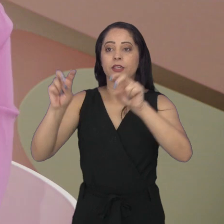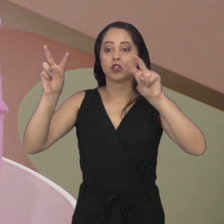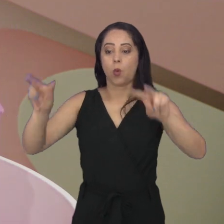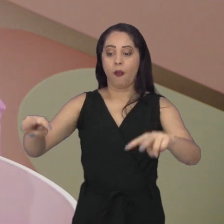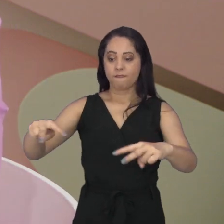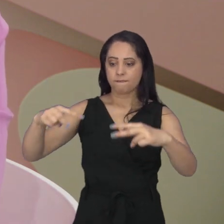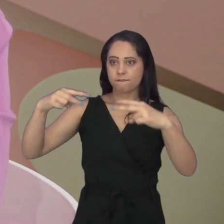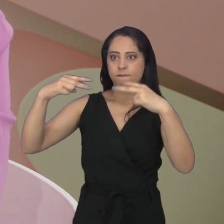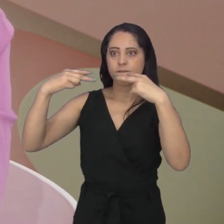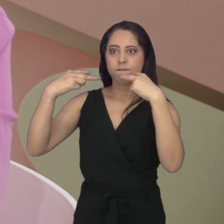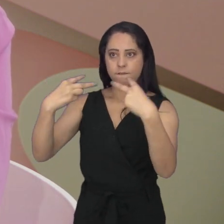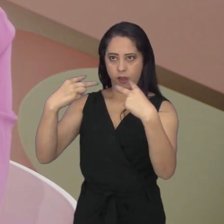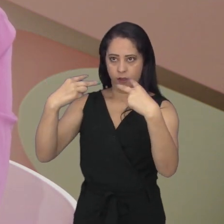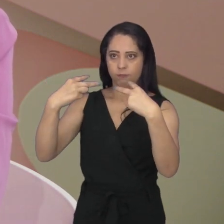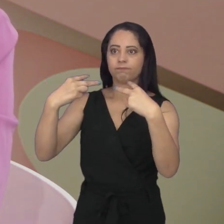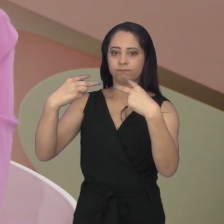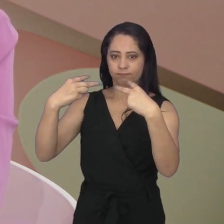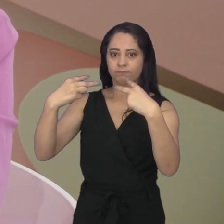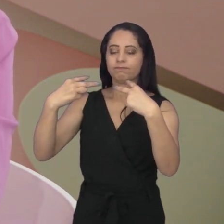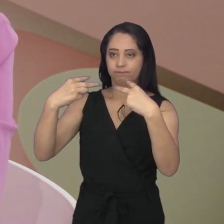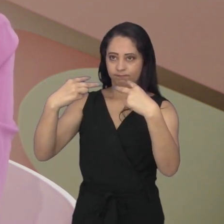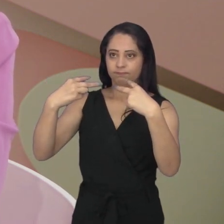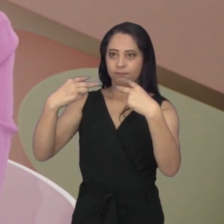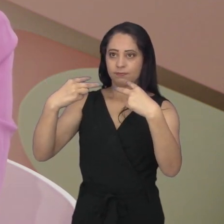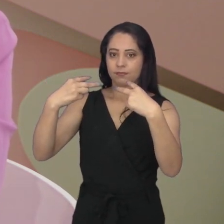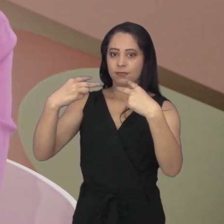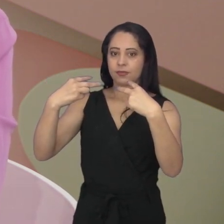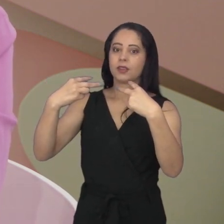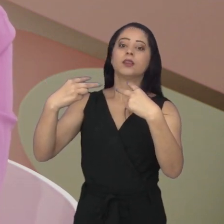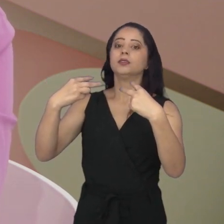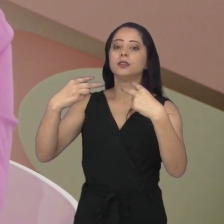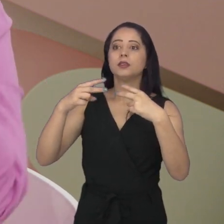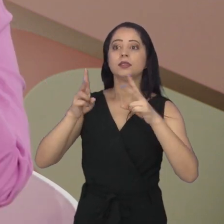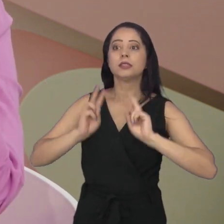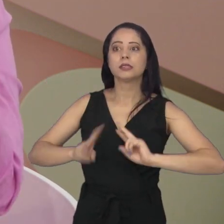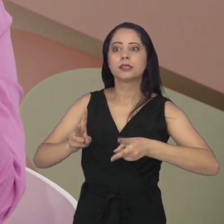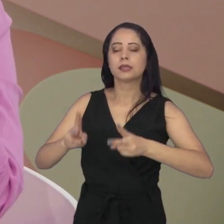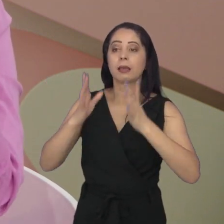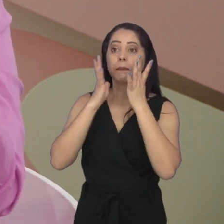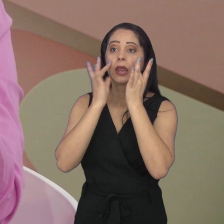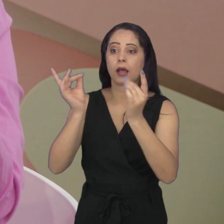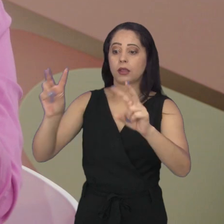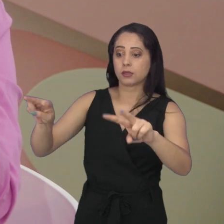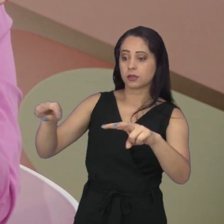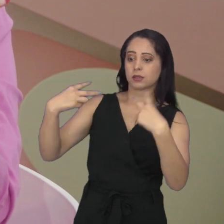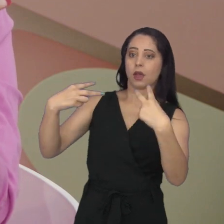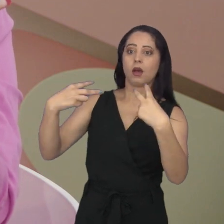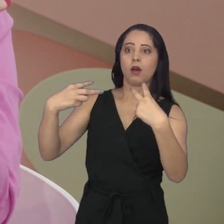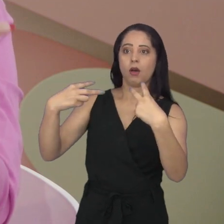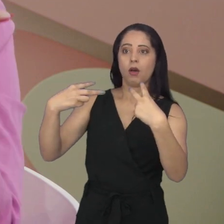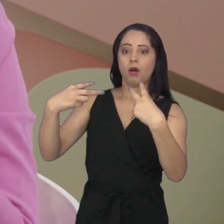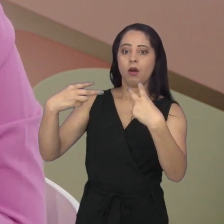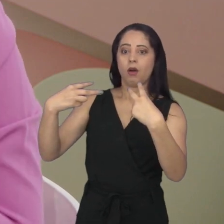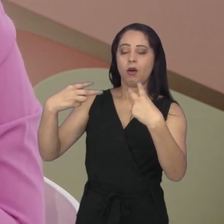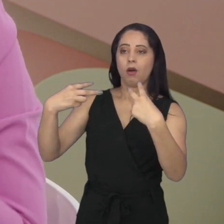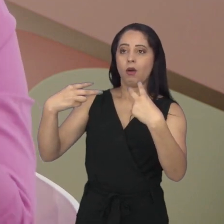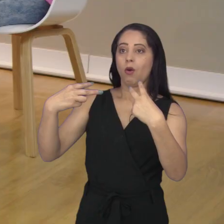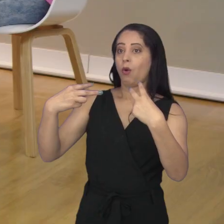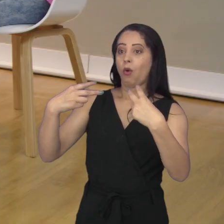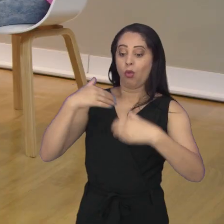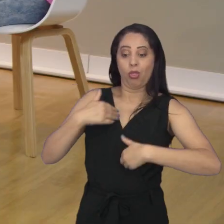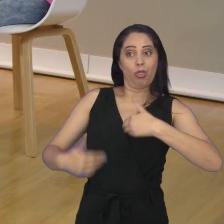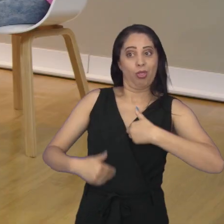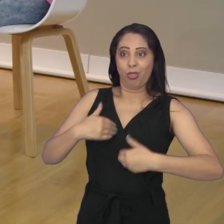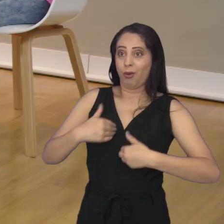certeza, traz pra gente a nossa confirmação de que a gente sempre está prestando o quê? Mais atenção no corpo do que na fala. Do